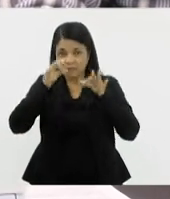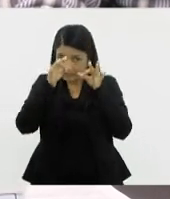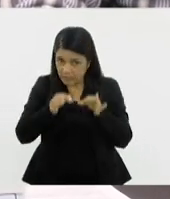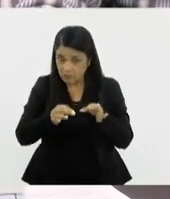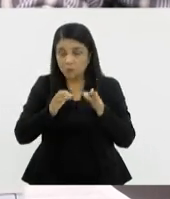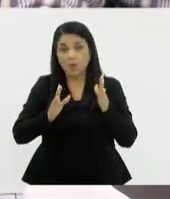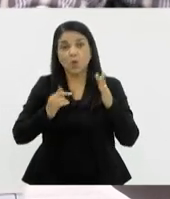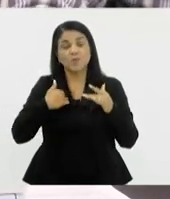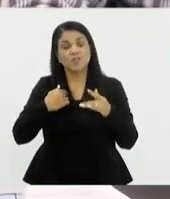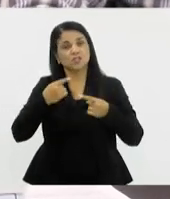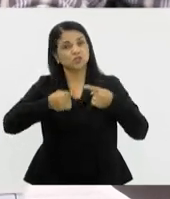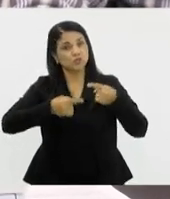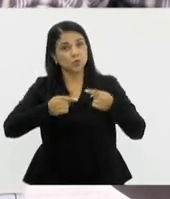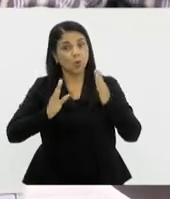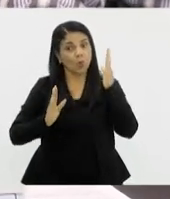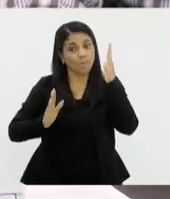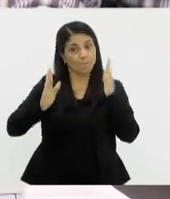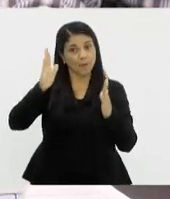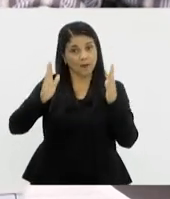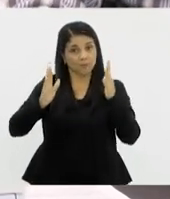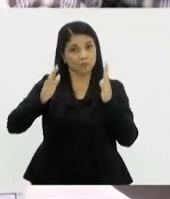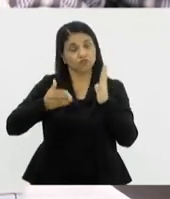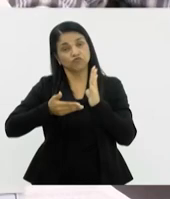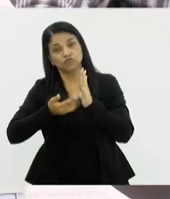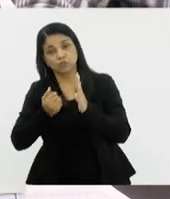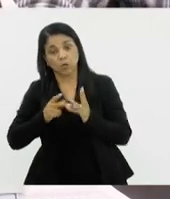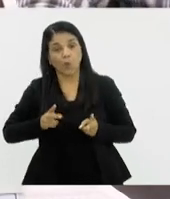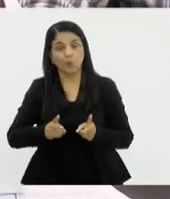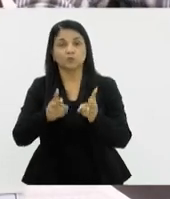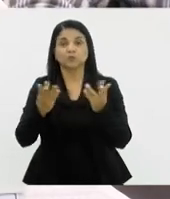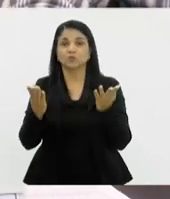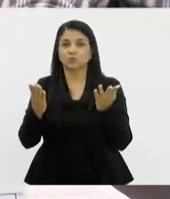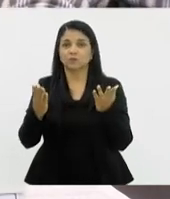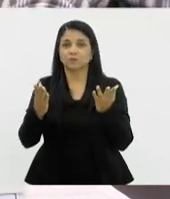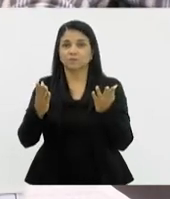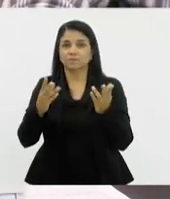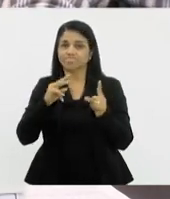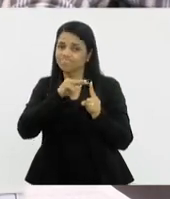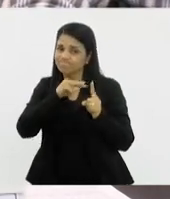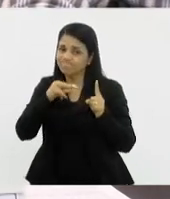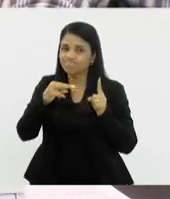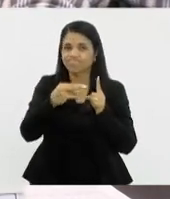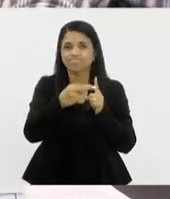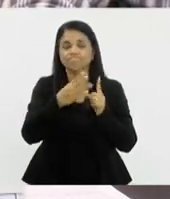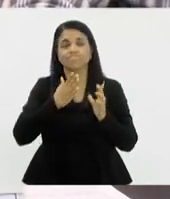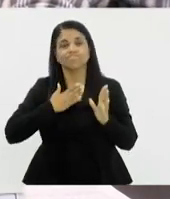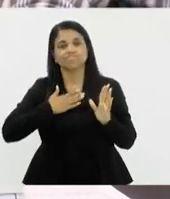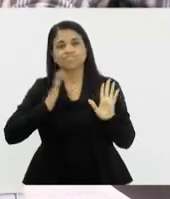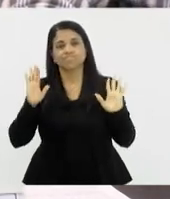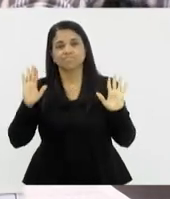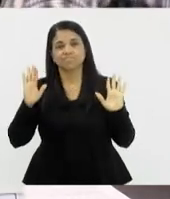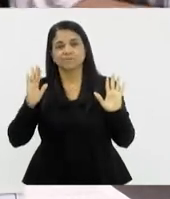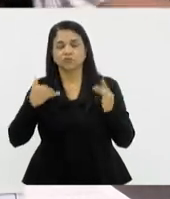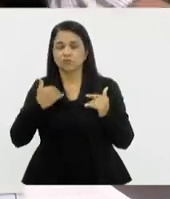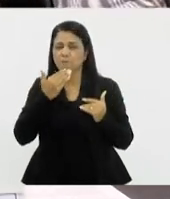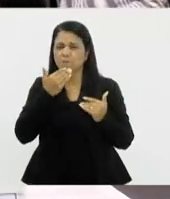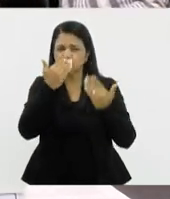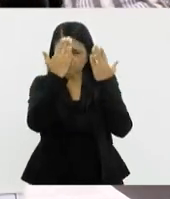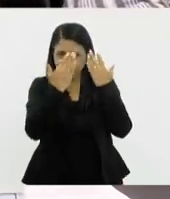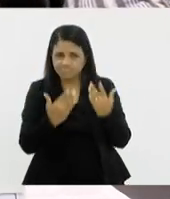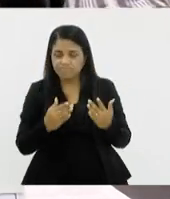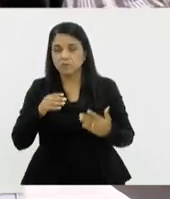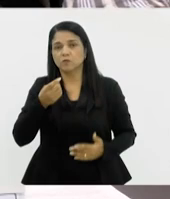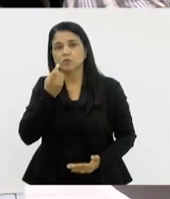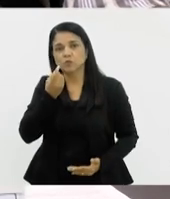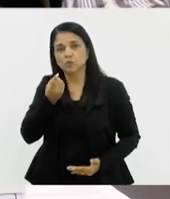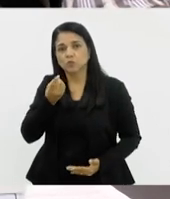Perfeito. Se a gente mantém ou tira, só esse ponto. Eu também tenho vista, tá? Muitas dúvidas sobre o projeto, a pedido de vista do deputado doutor Serginho,